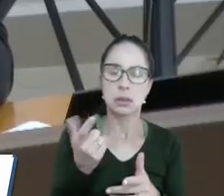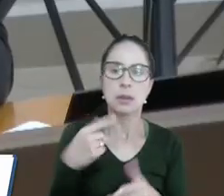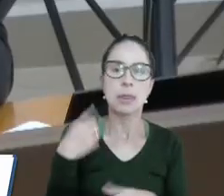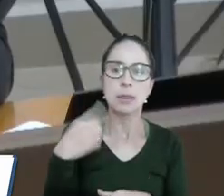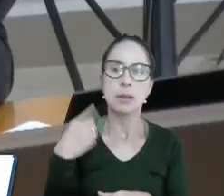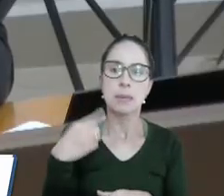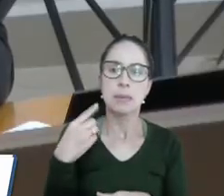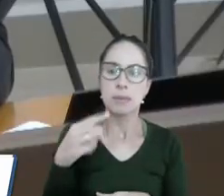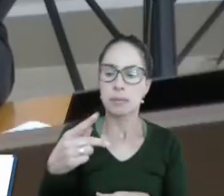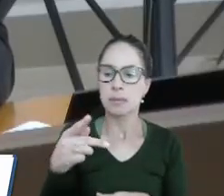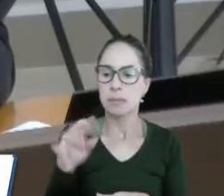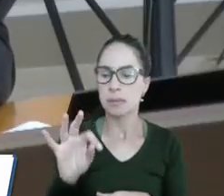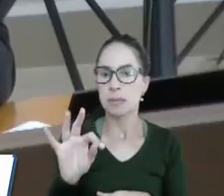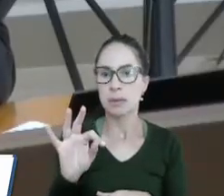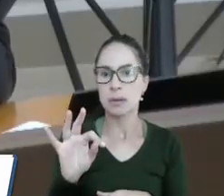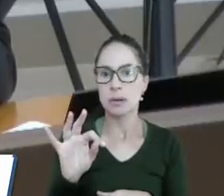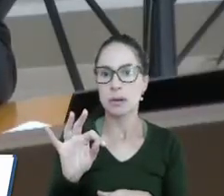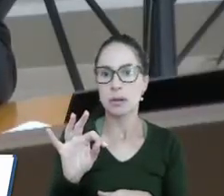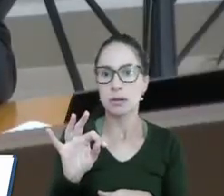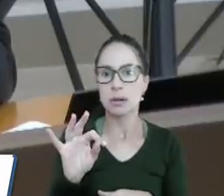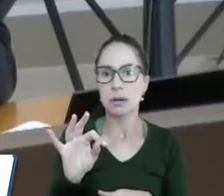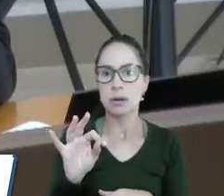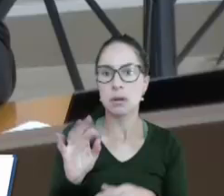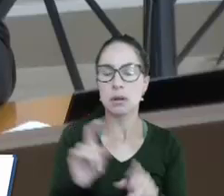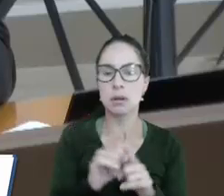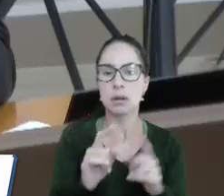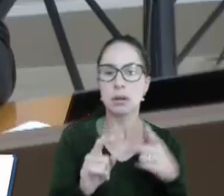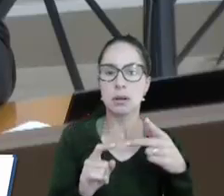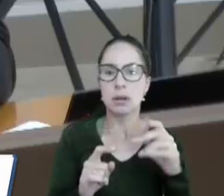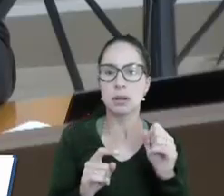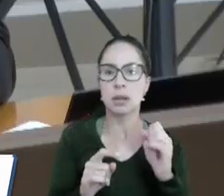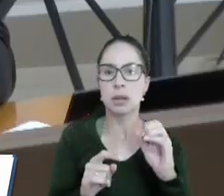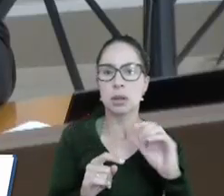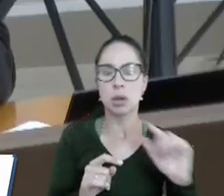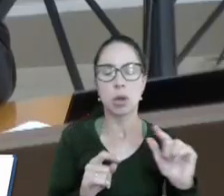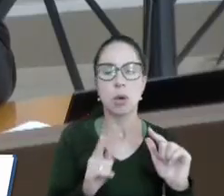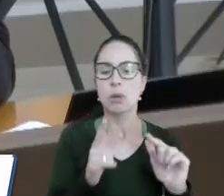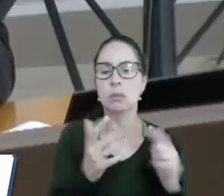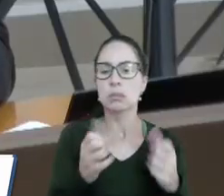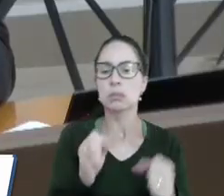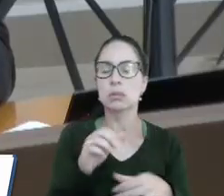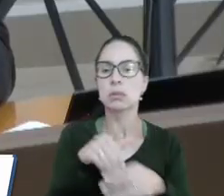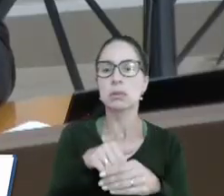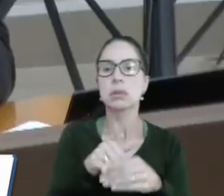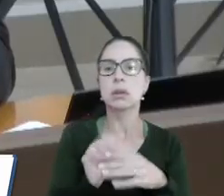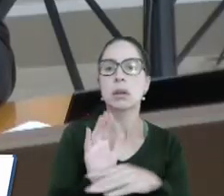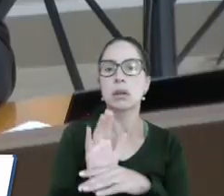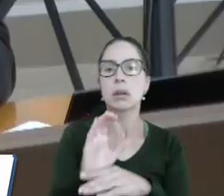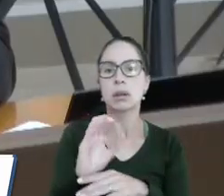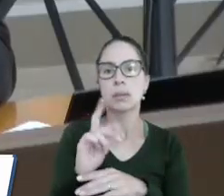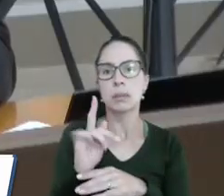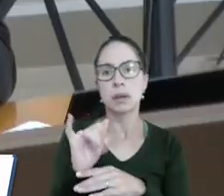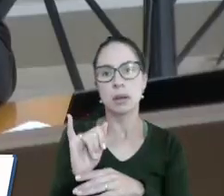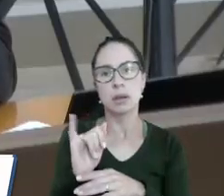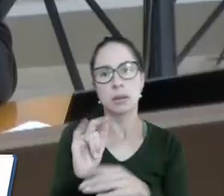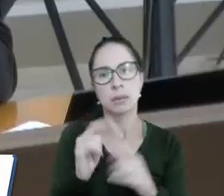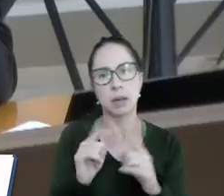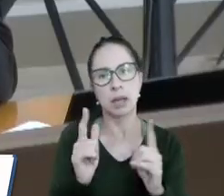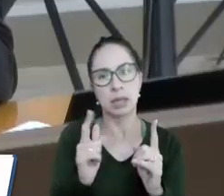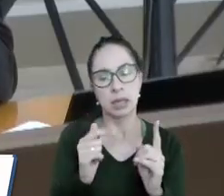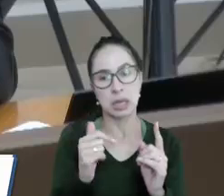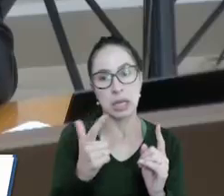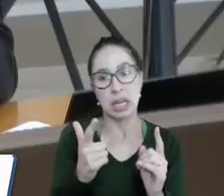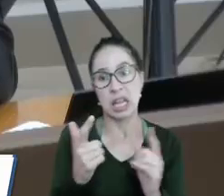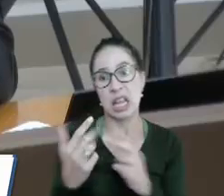do PT e do pessoal não votarem a favor de uma CPI. Foi apenas isso. Agora, quanto ao